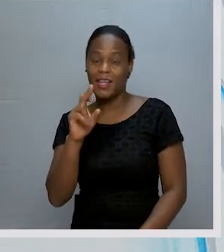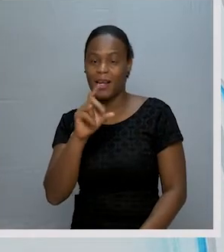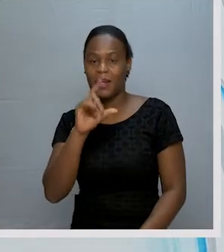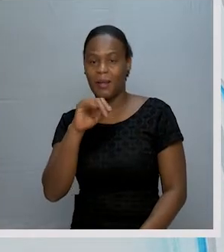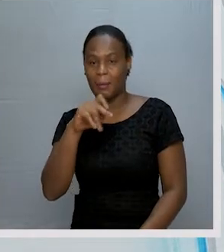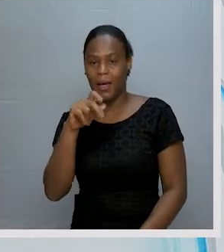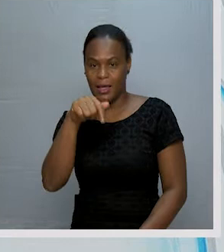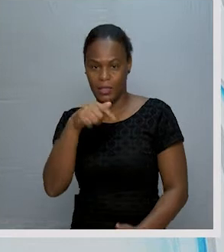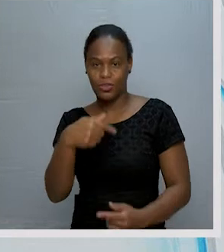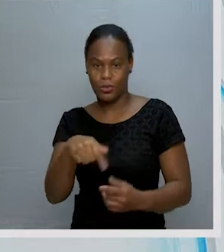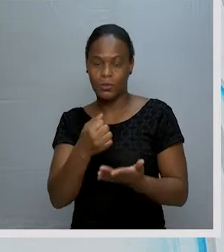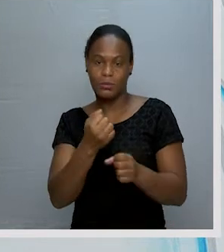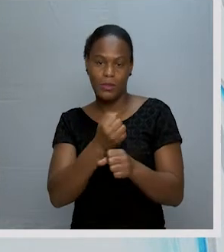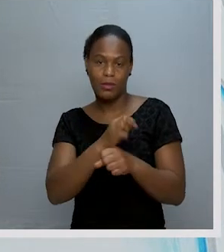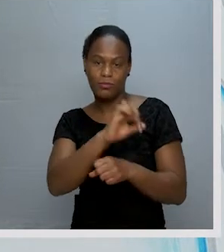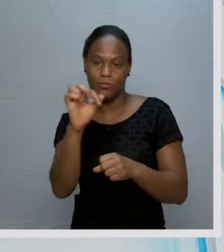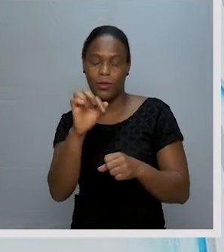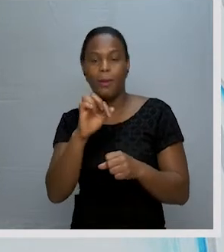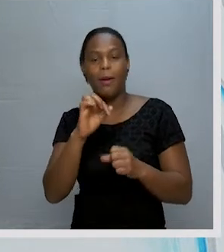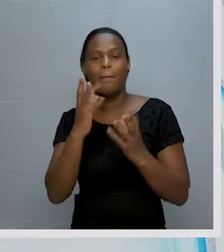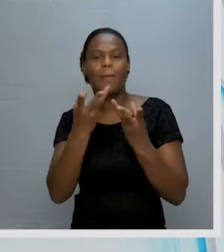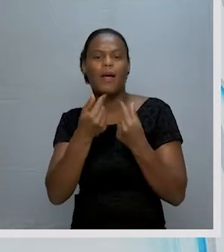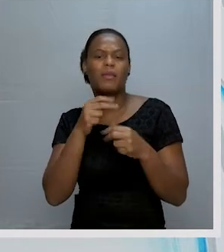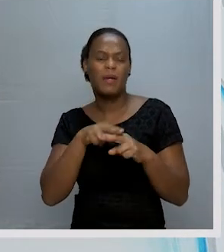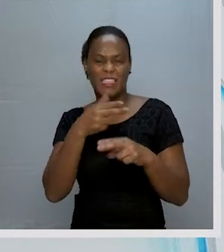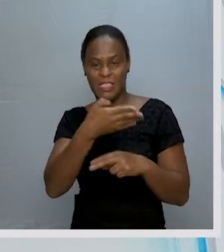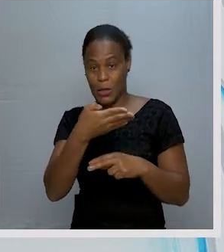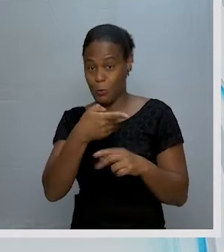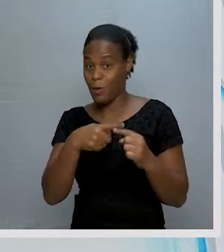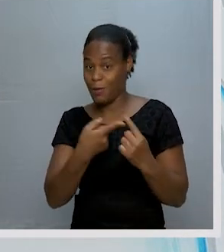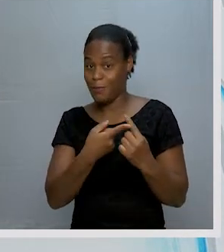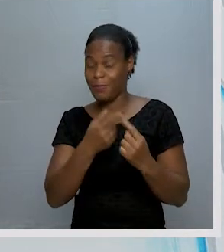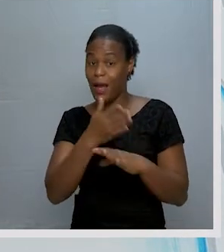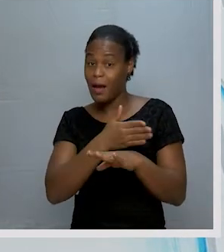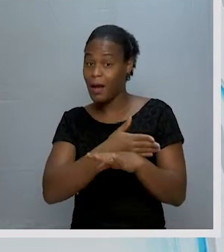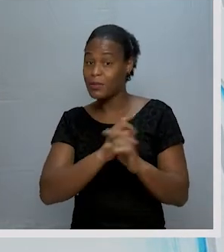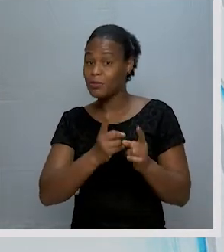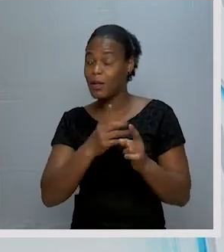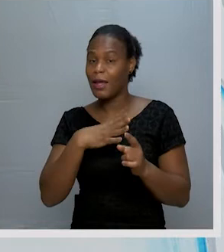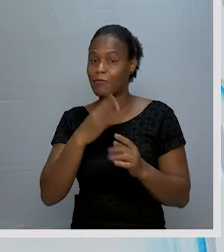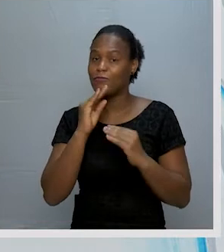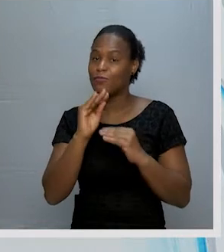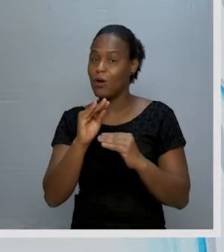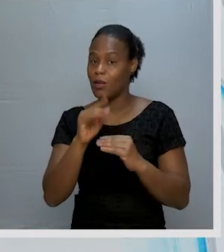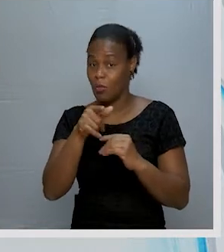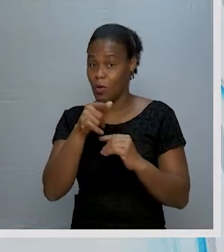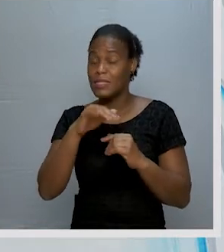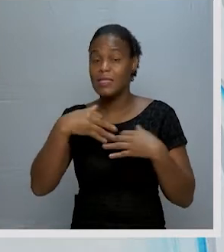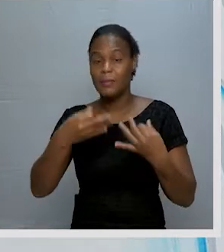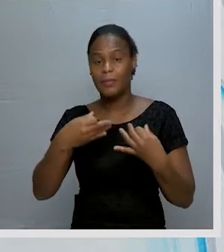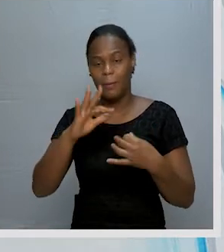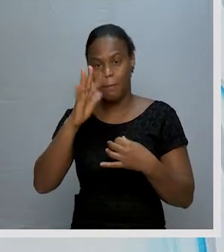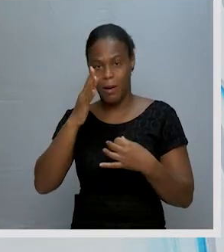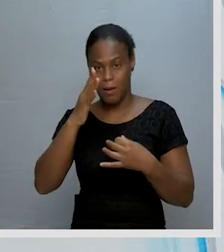vou estar aqui para trabalhar convosco a disciplina de Matemática do 7º ano. Antes de começarmos, queria deixar aqui uma dica que é lavar sempre